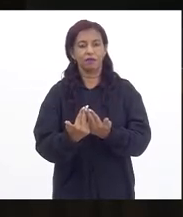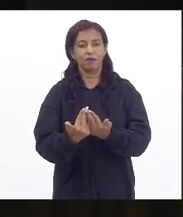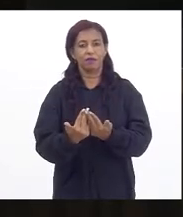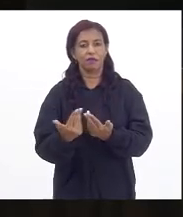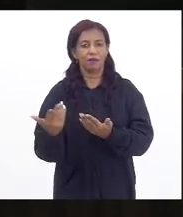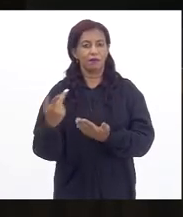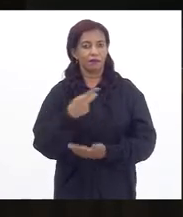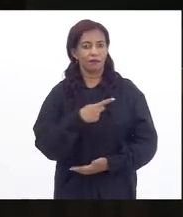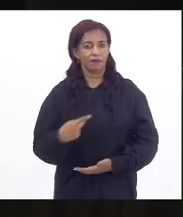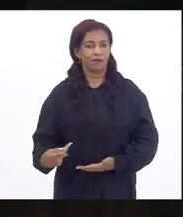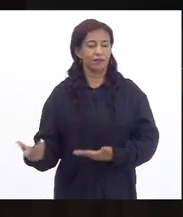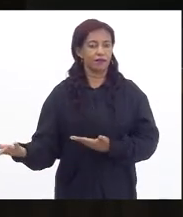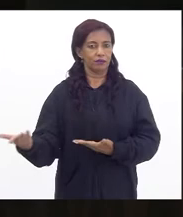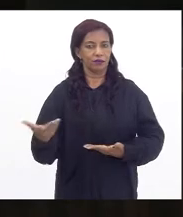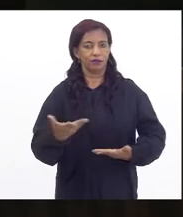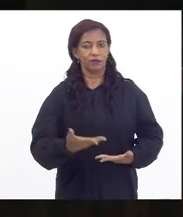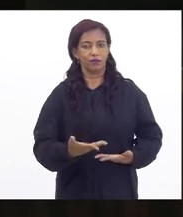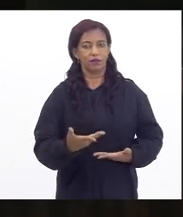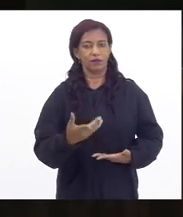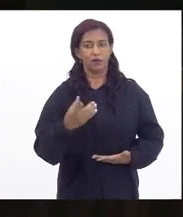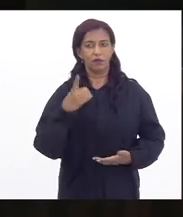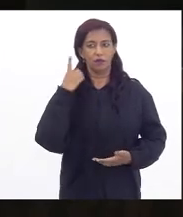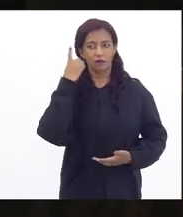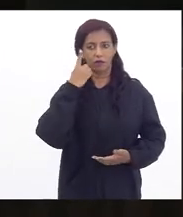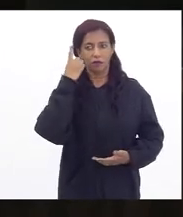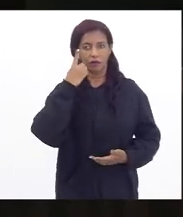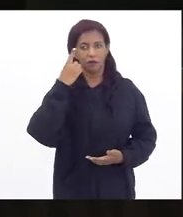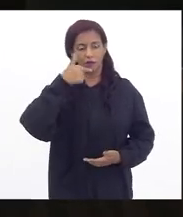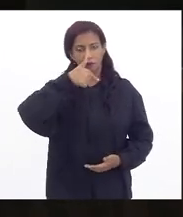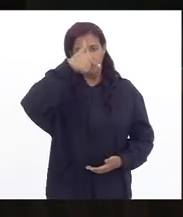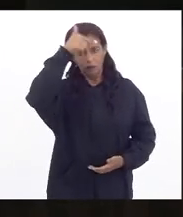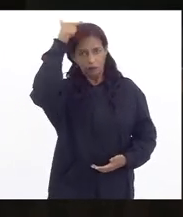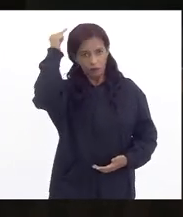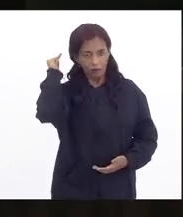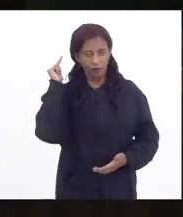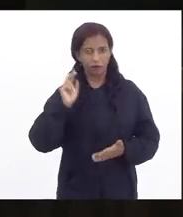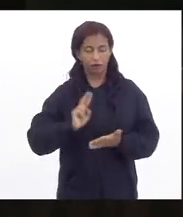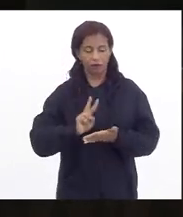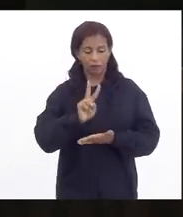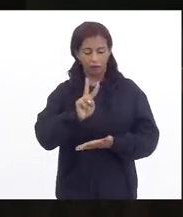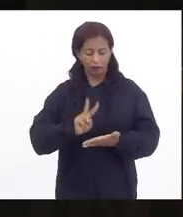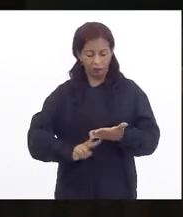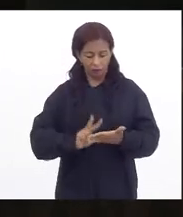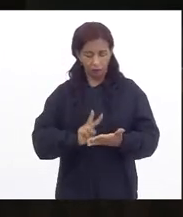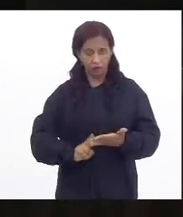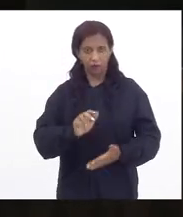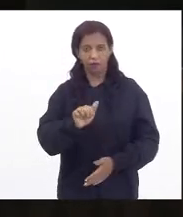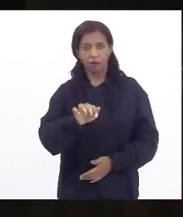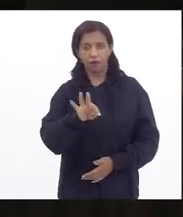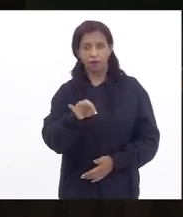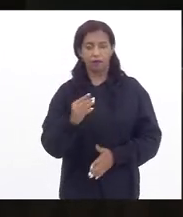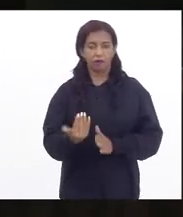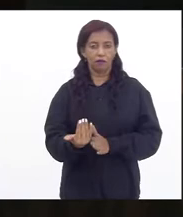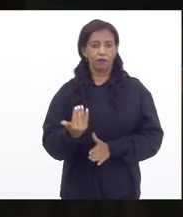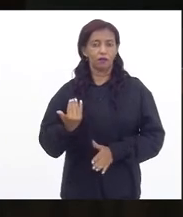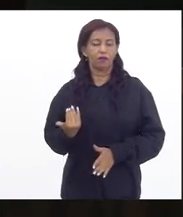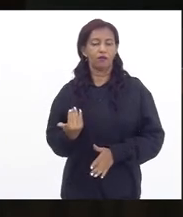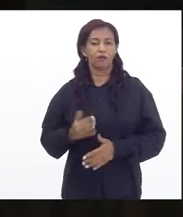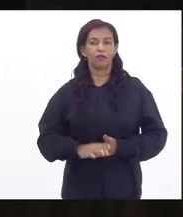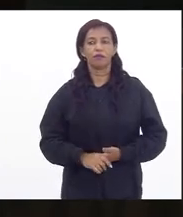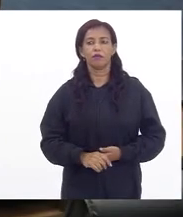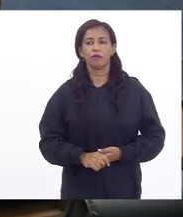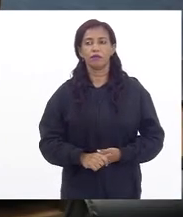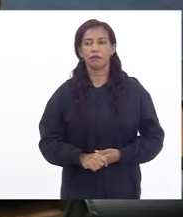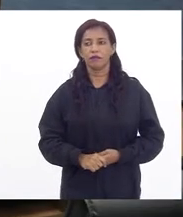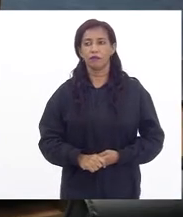presidência convida o excelentíssimo senhor deputado Luiz Paulo para fazer a leitura da ata da sessão